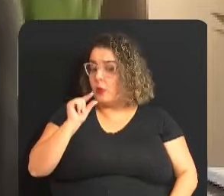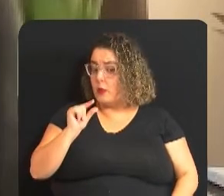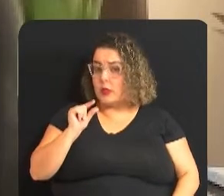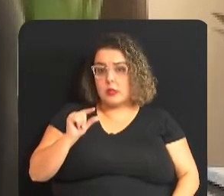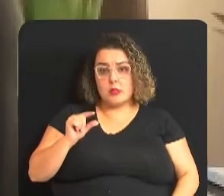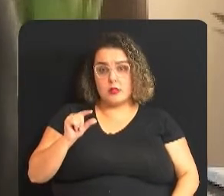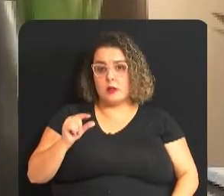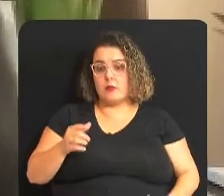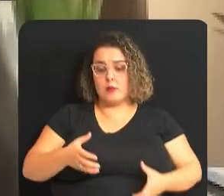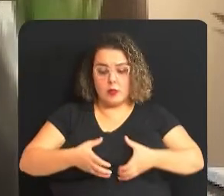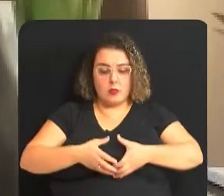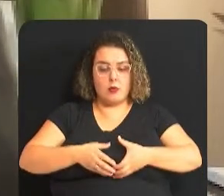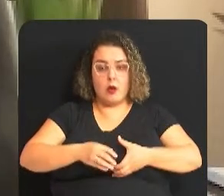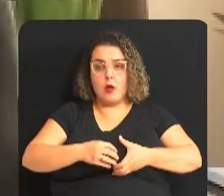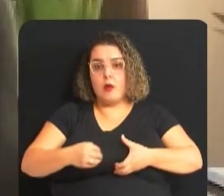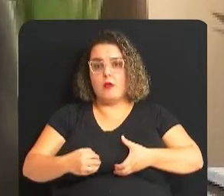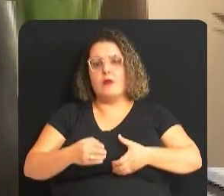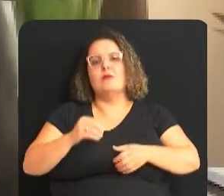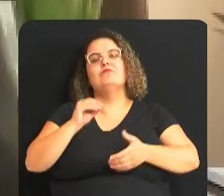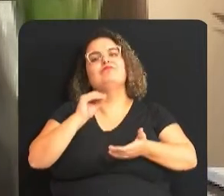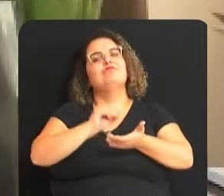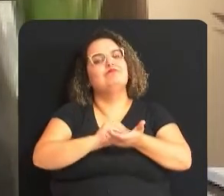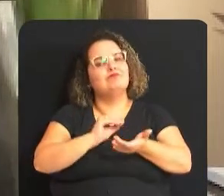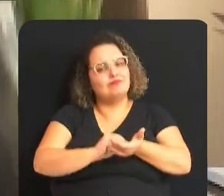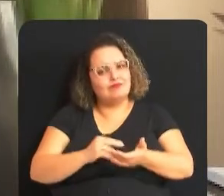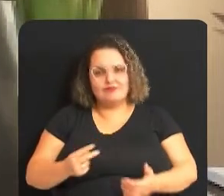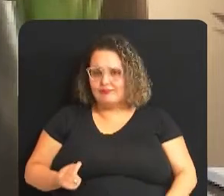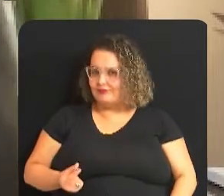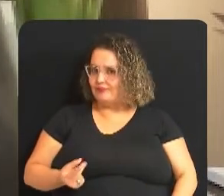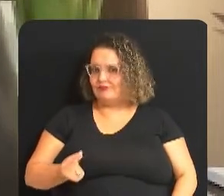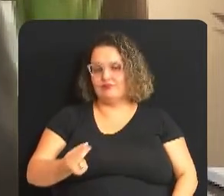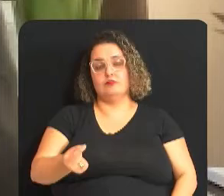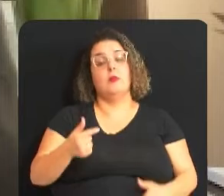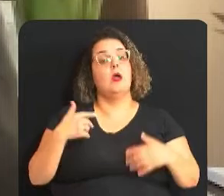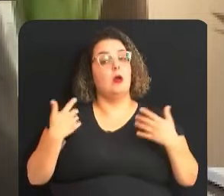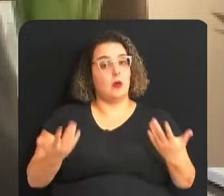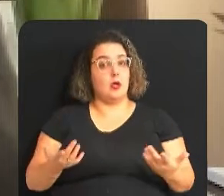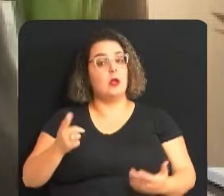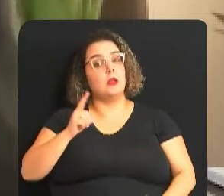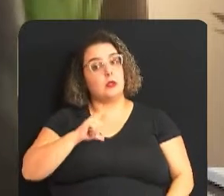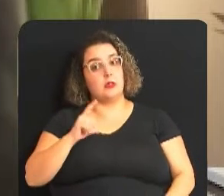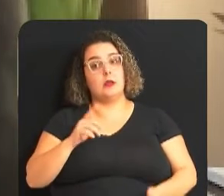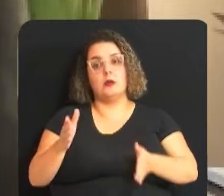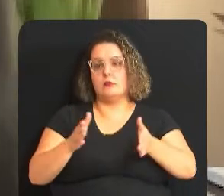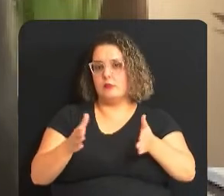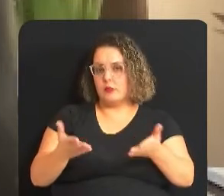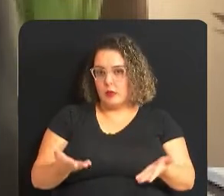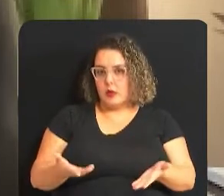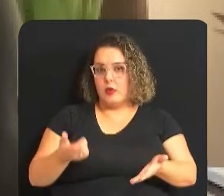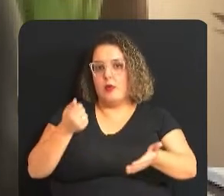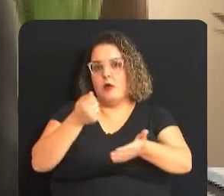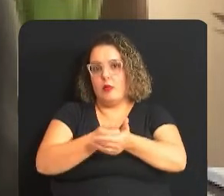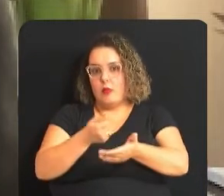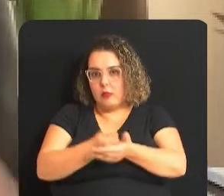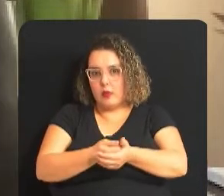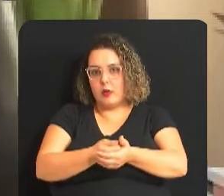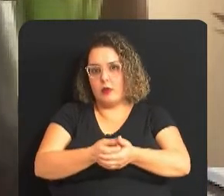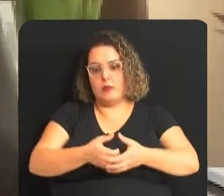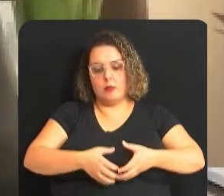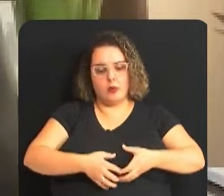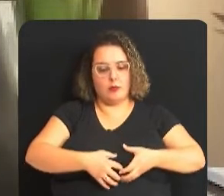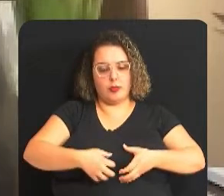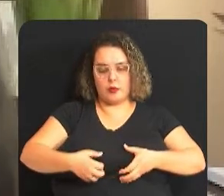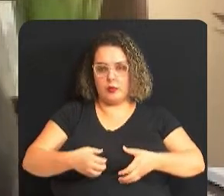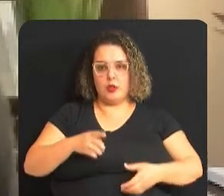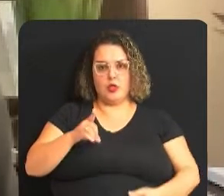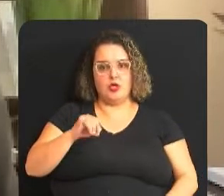meu estômago que vai fazer uma falta danada para o resto da vida. Agora, existem situações que você é obrigado a perder parte do intestino, uma